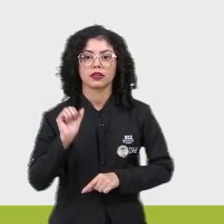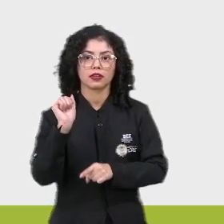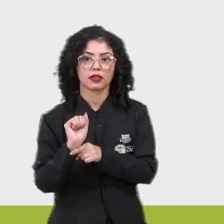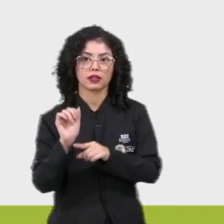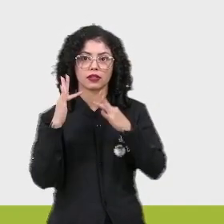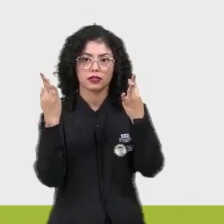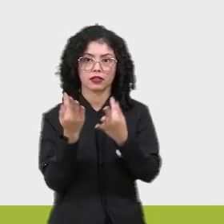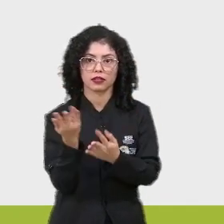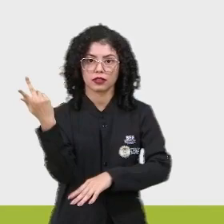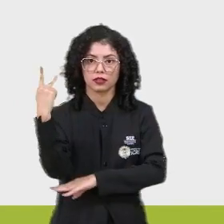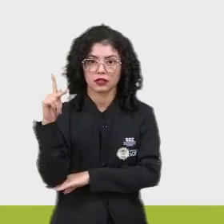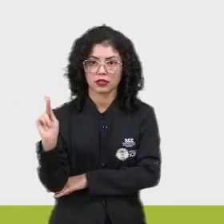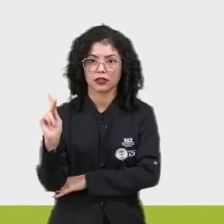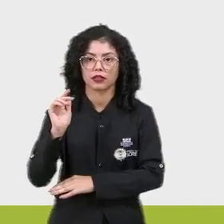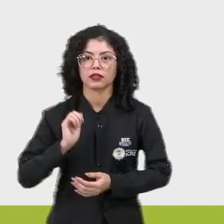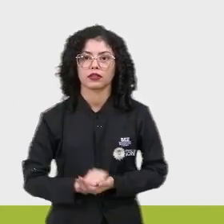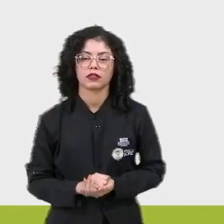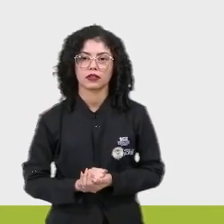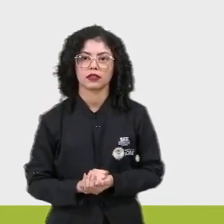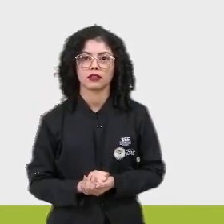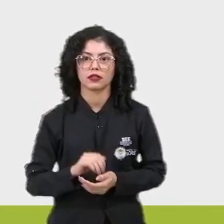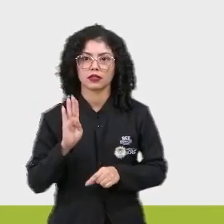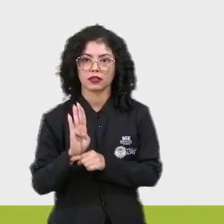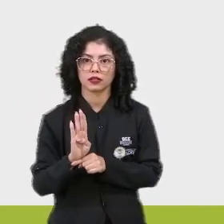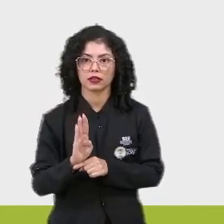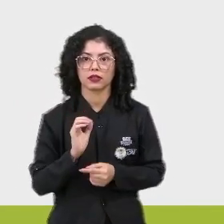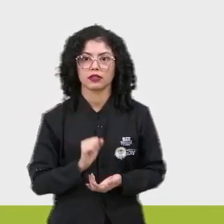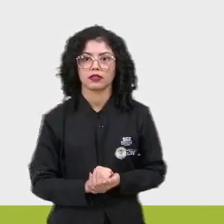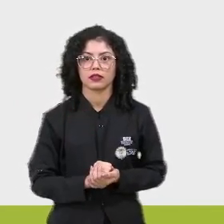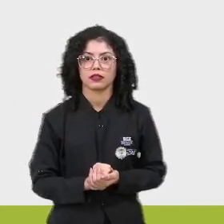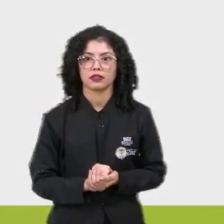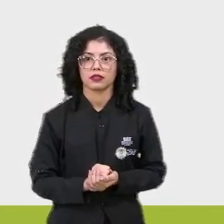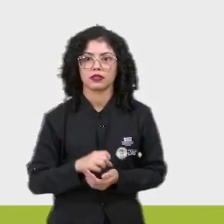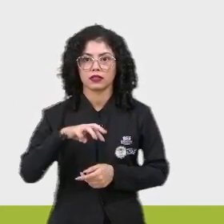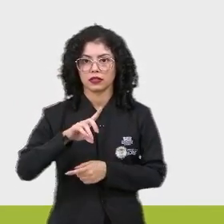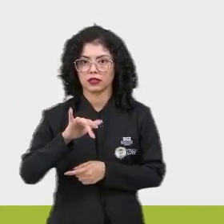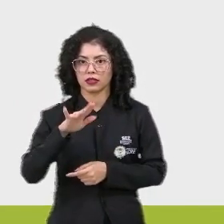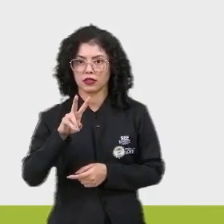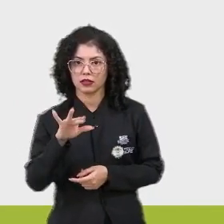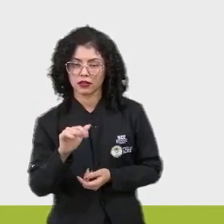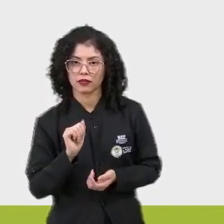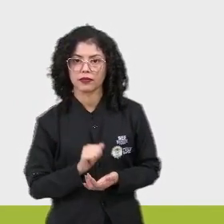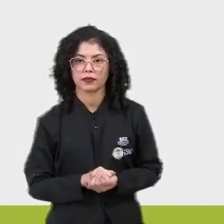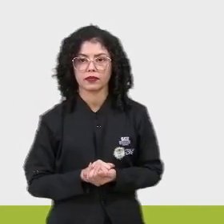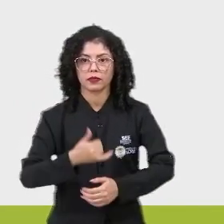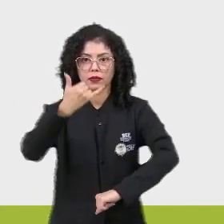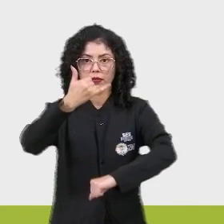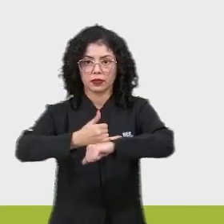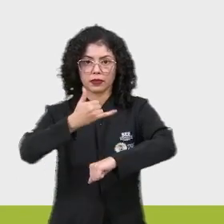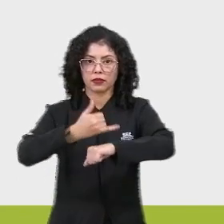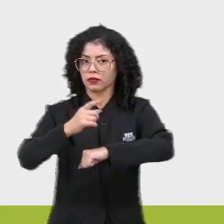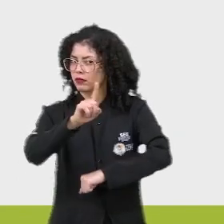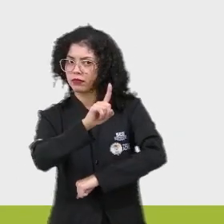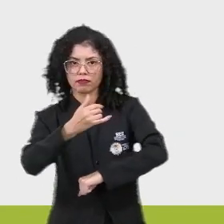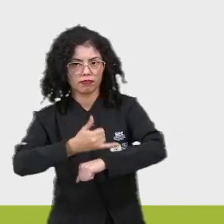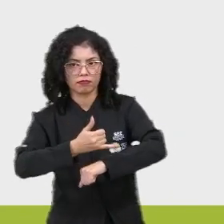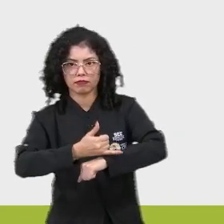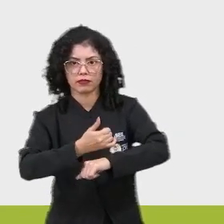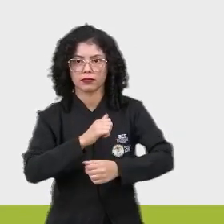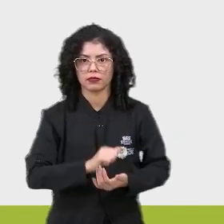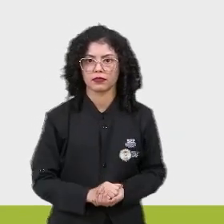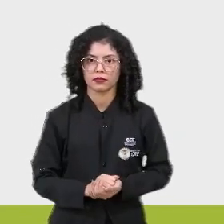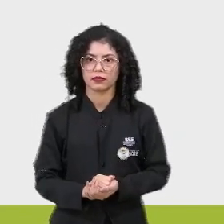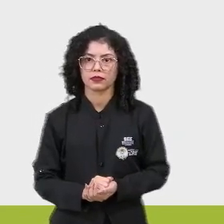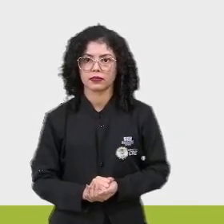A, famílias e períodos. B, em densos e maleáveis. C, metais e não